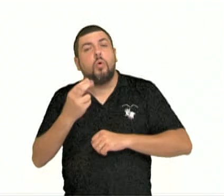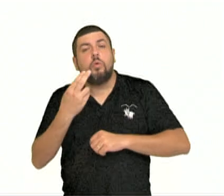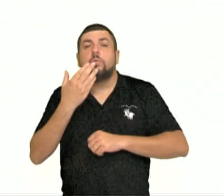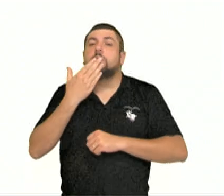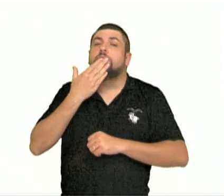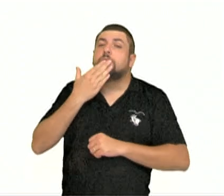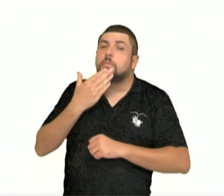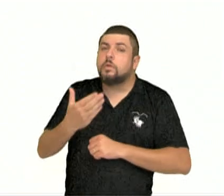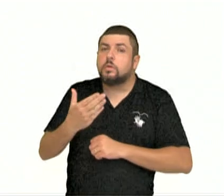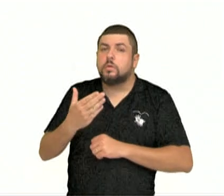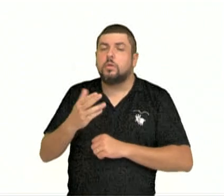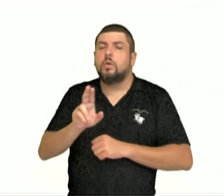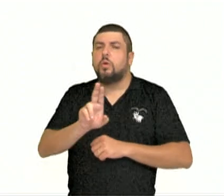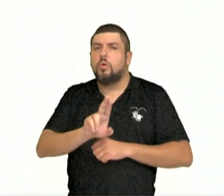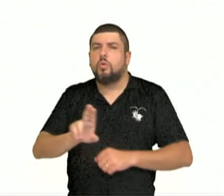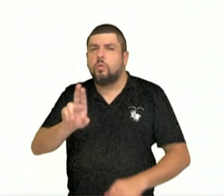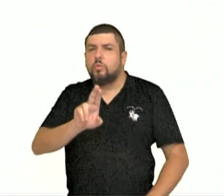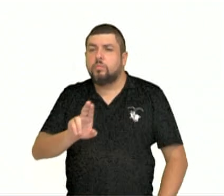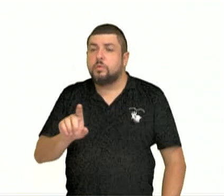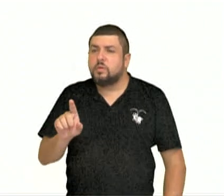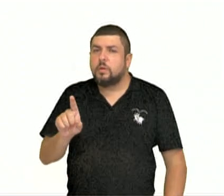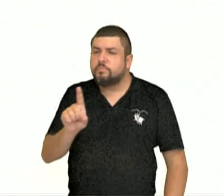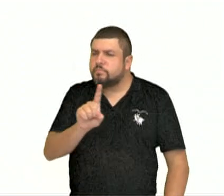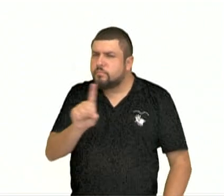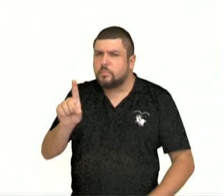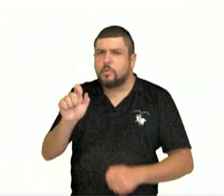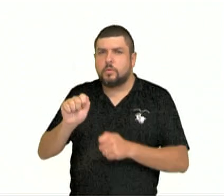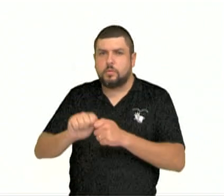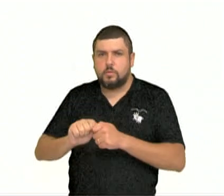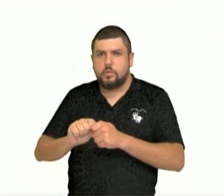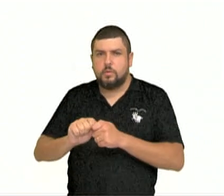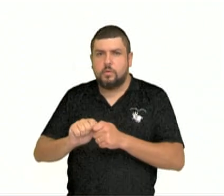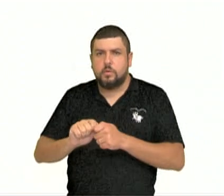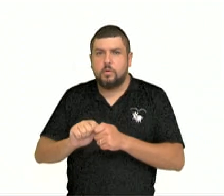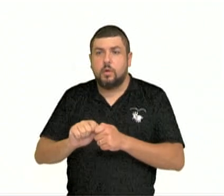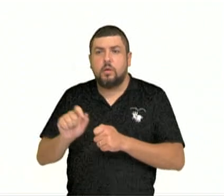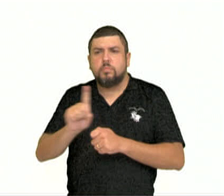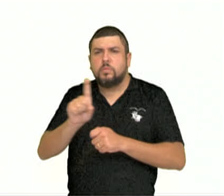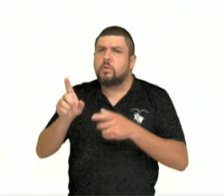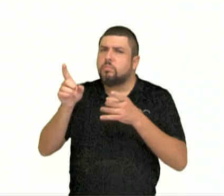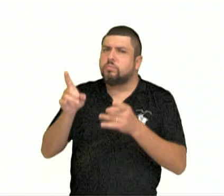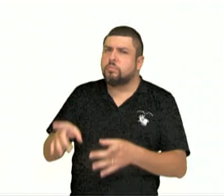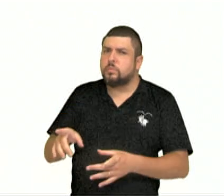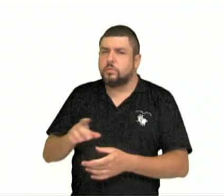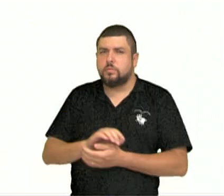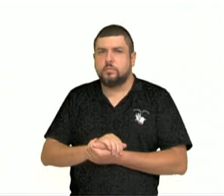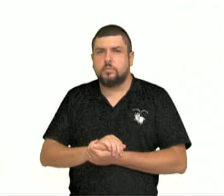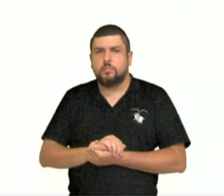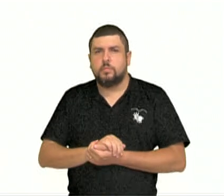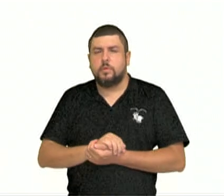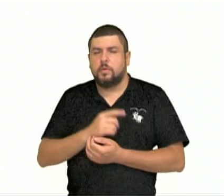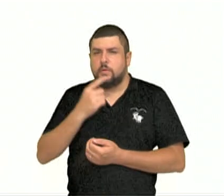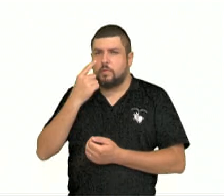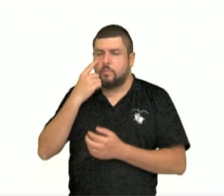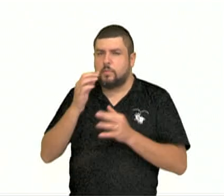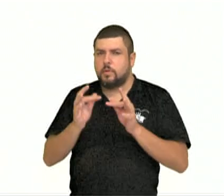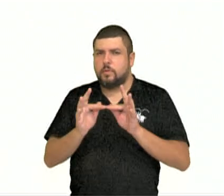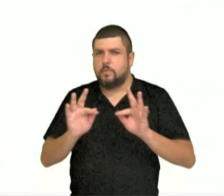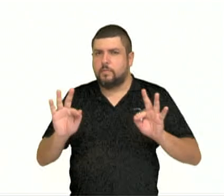sempre no imperativo negativo, uma indicação de negação. Veja aí as frases: no dejes de